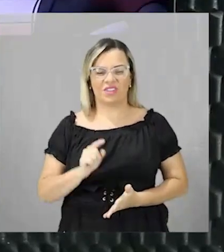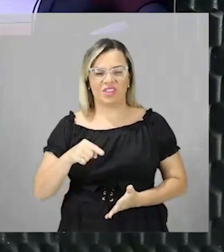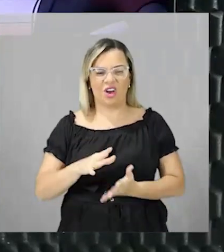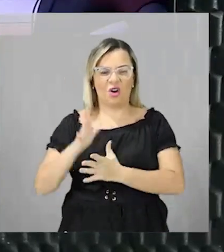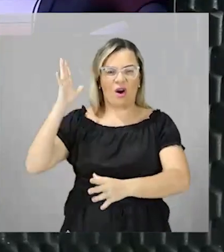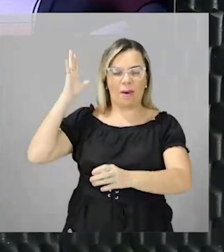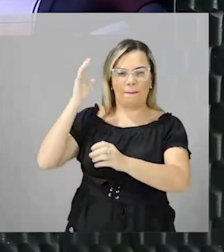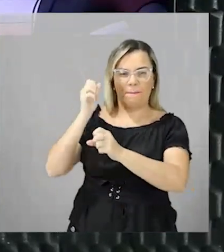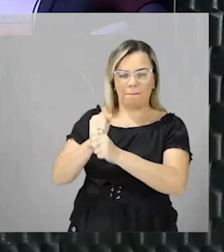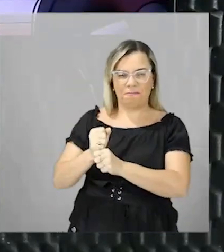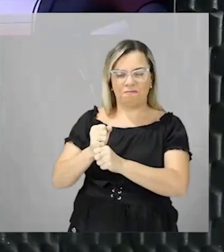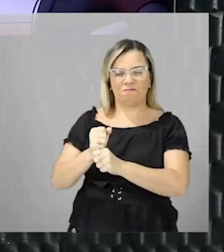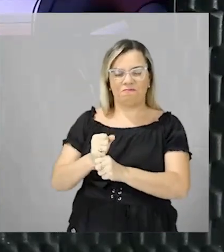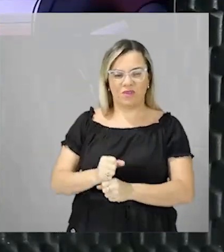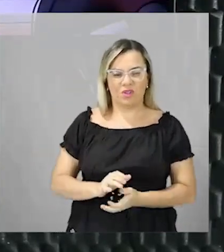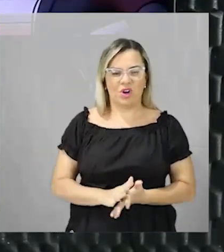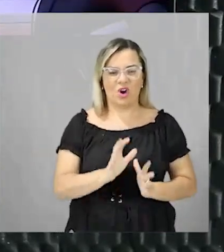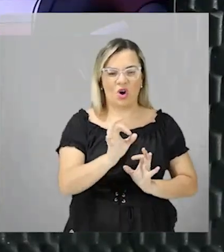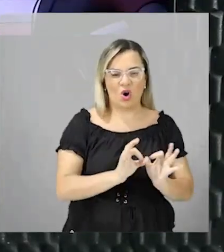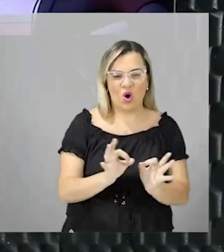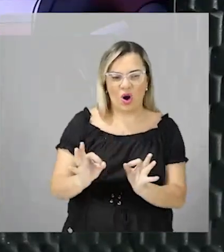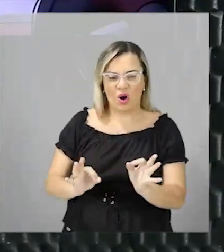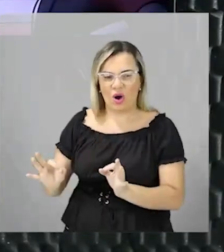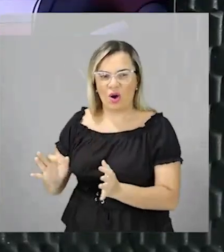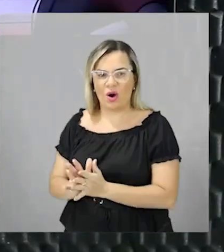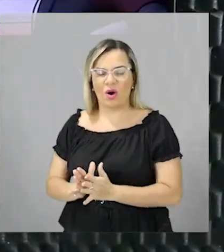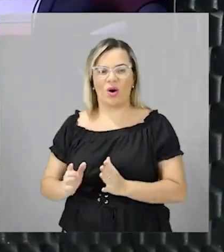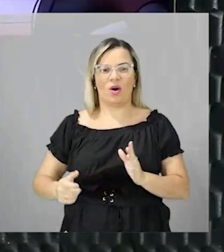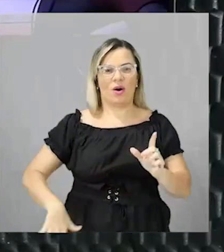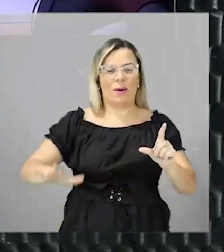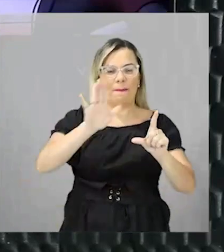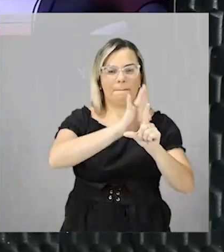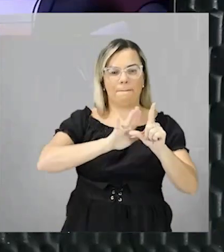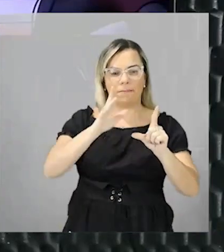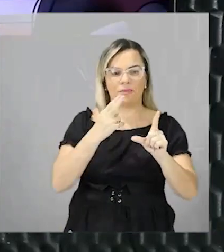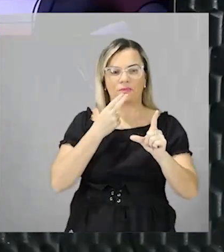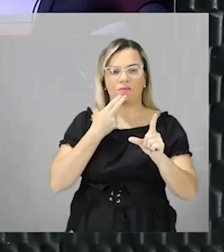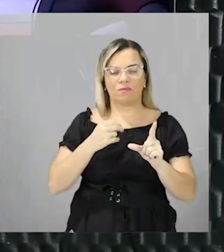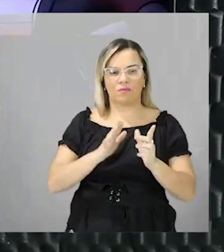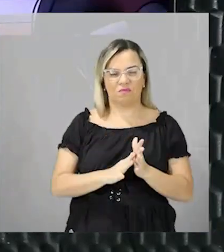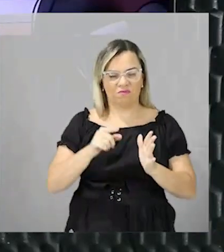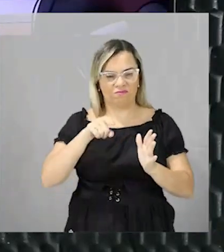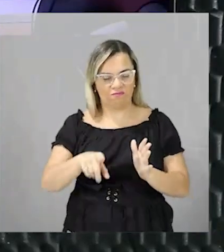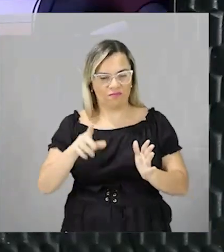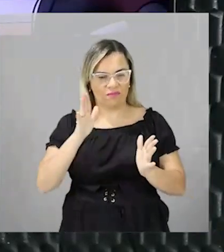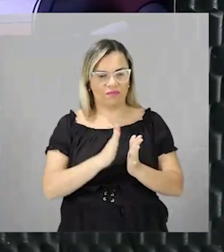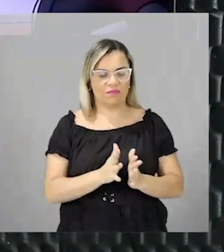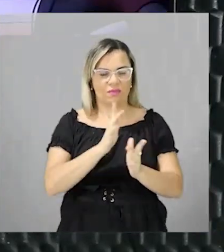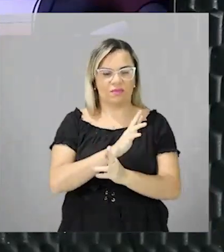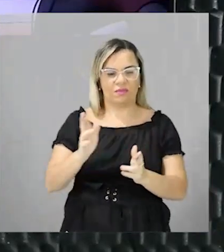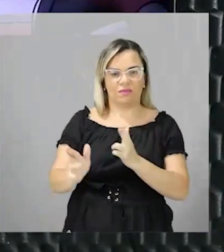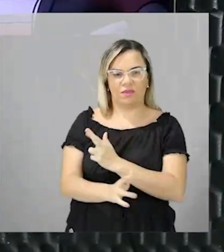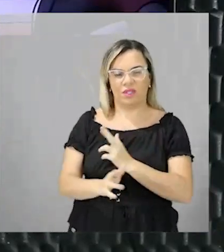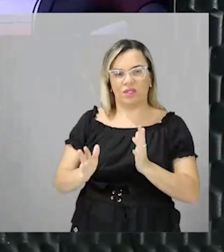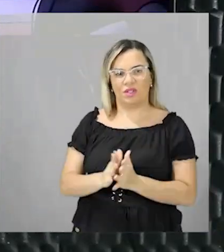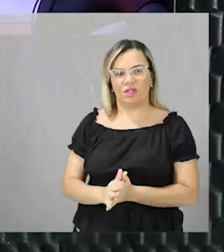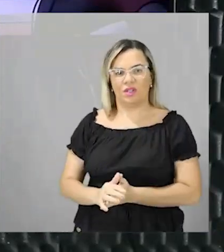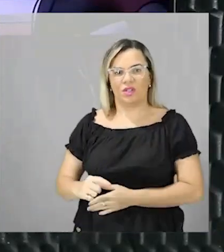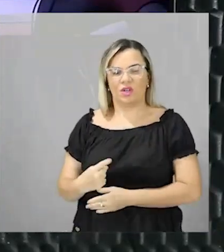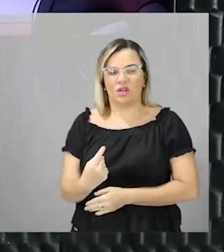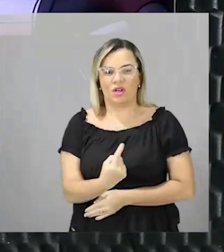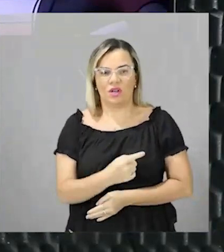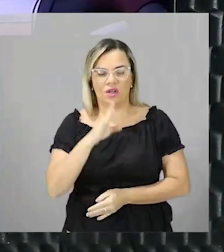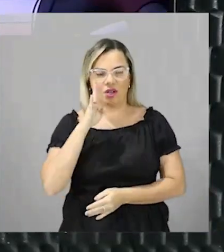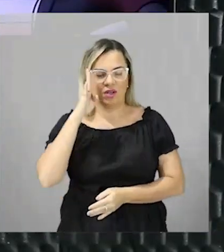mega revisão, um mega preparatório da plataforma Gonçalves Dias para ti, acerca das nossas principais provas